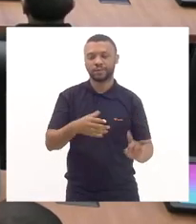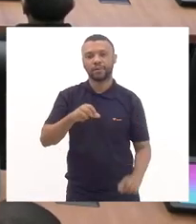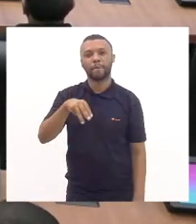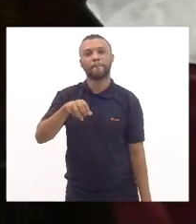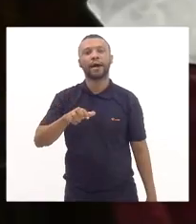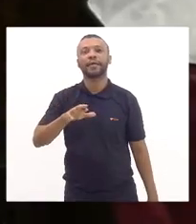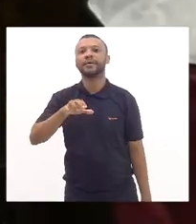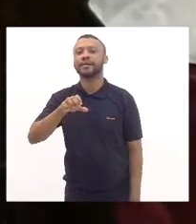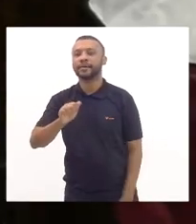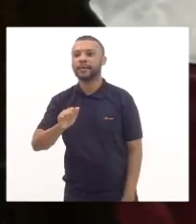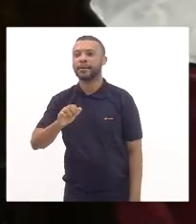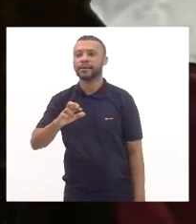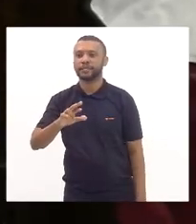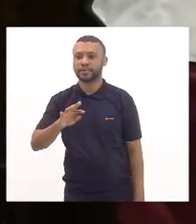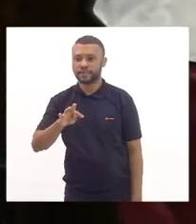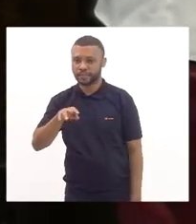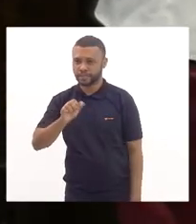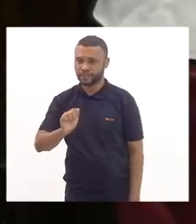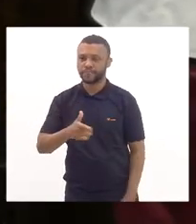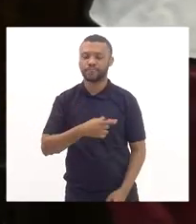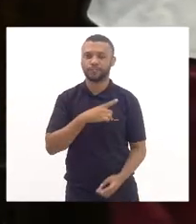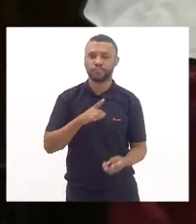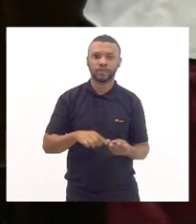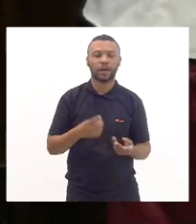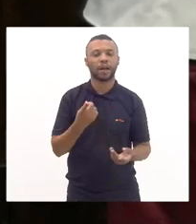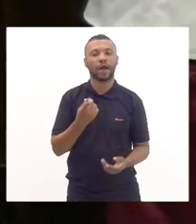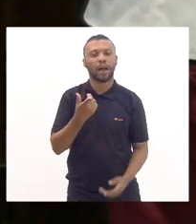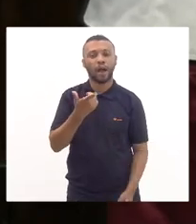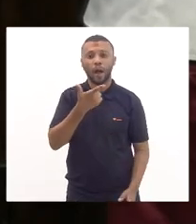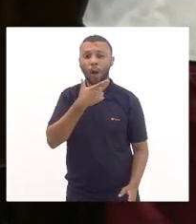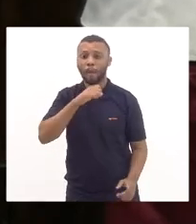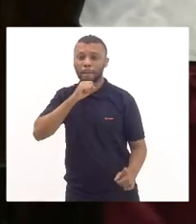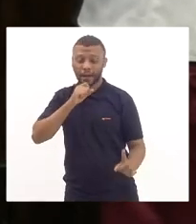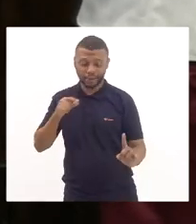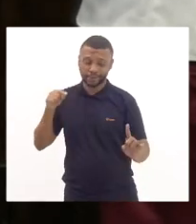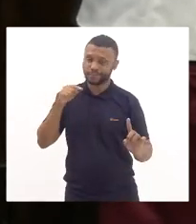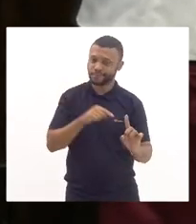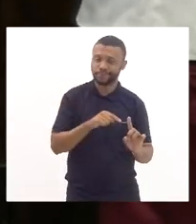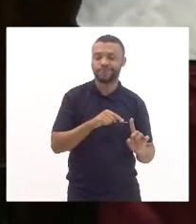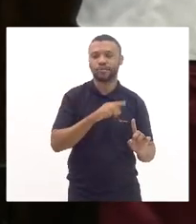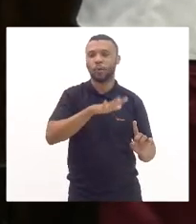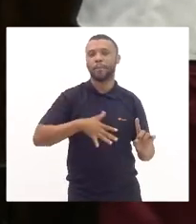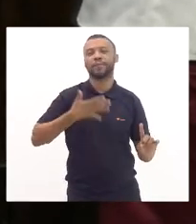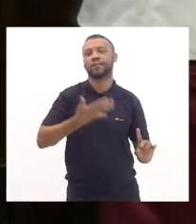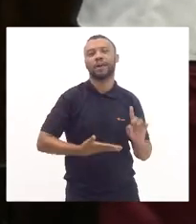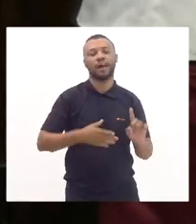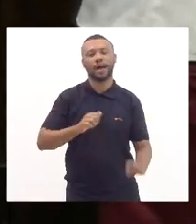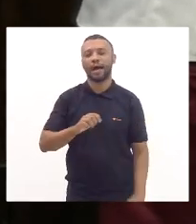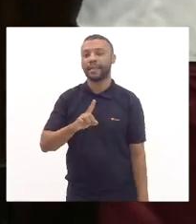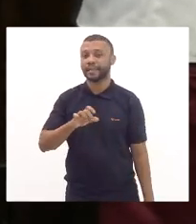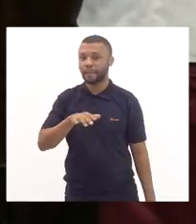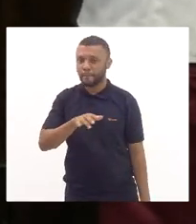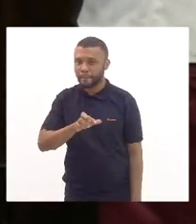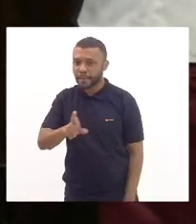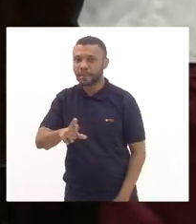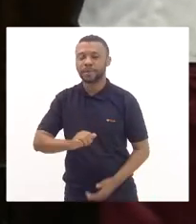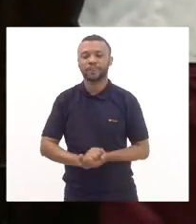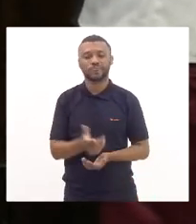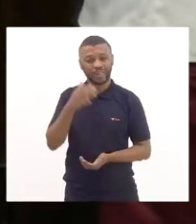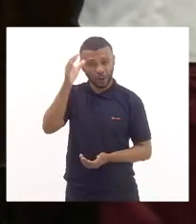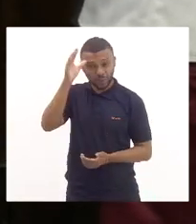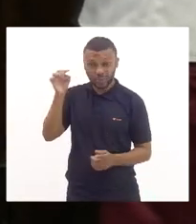Cristina Mauro Prado, ao pai do doutor Alexandre Prado, Ademir Prado, ao tio do doutor